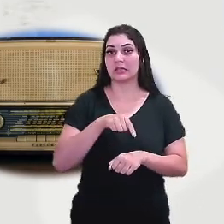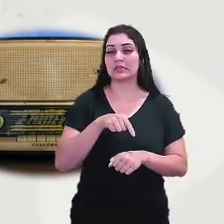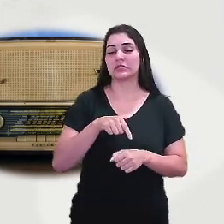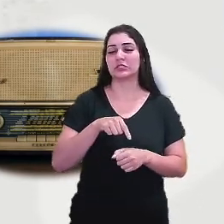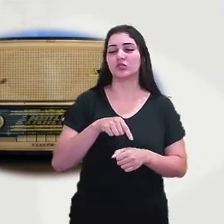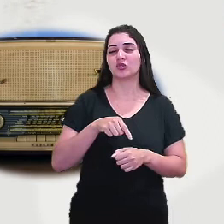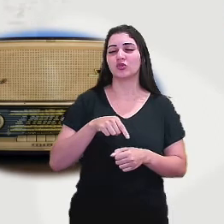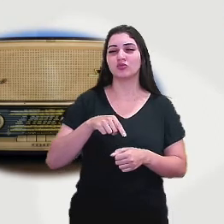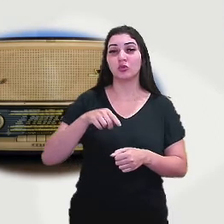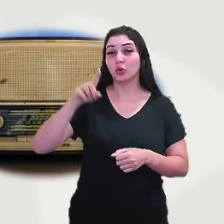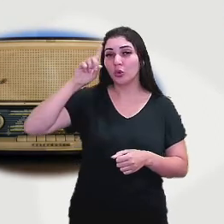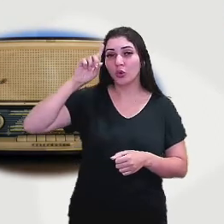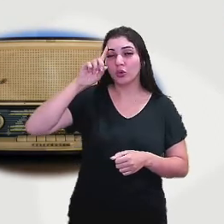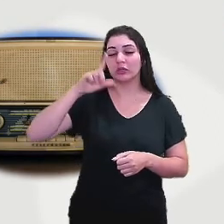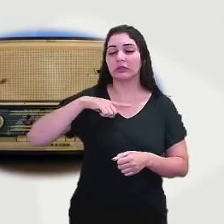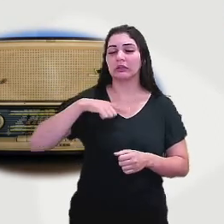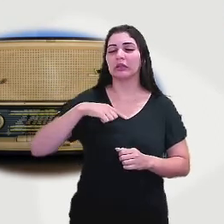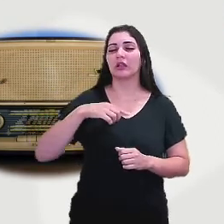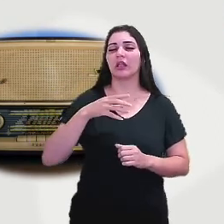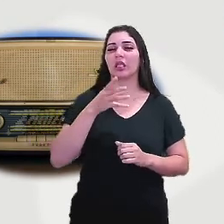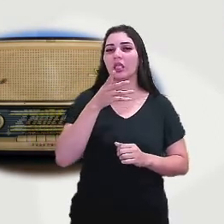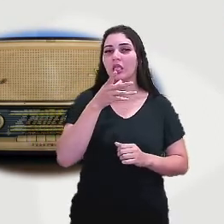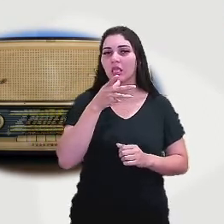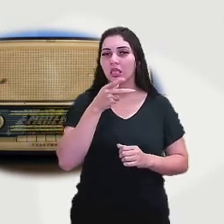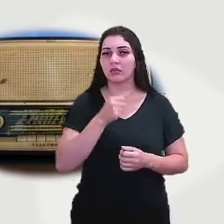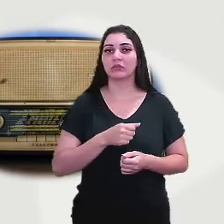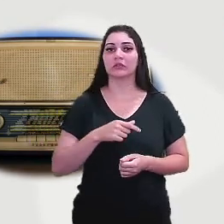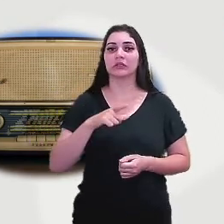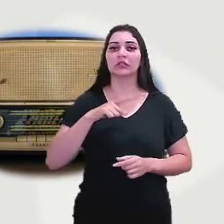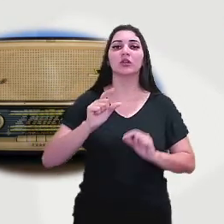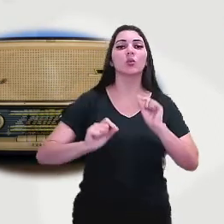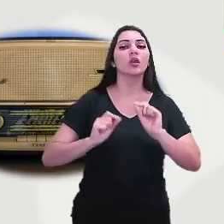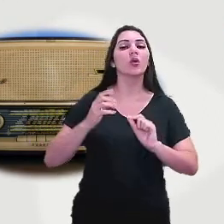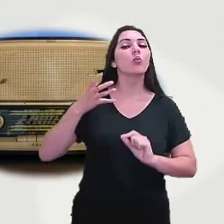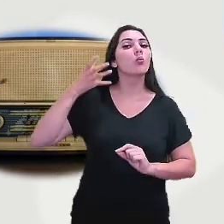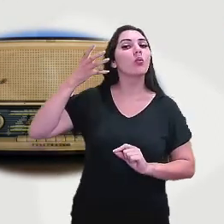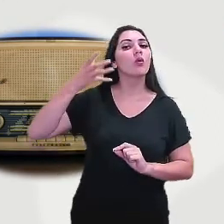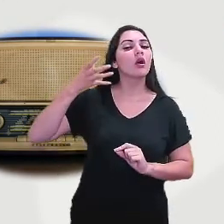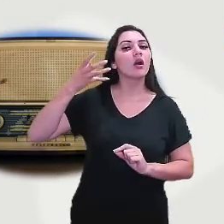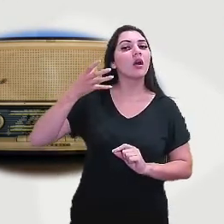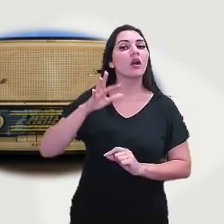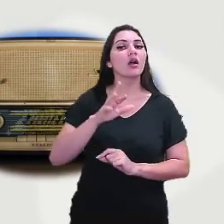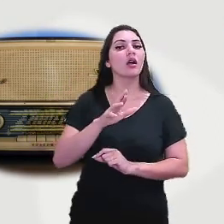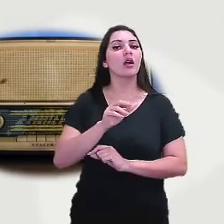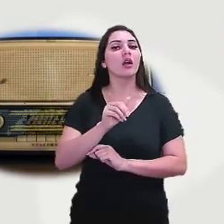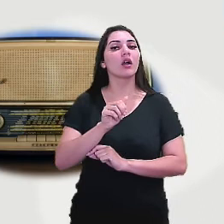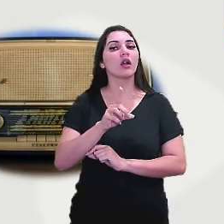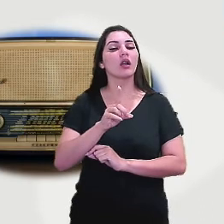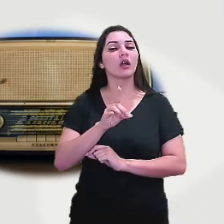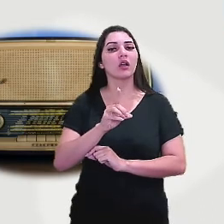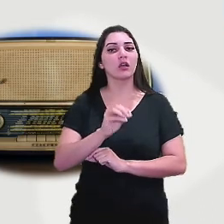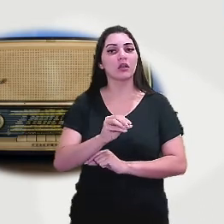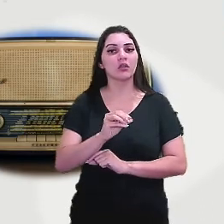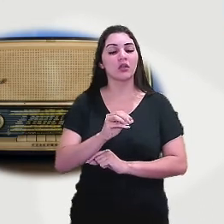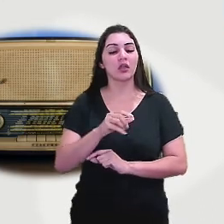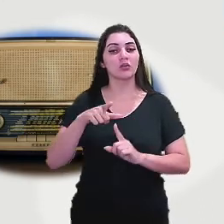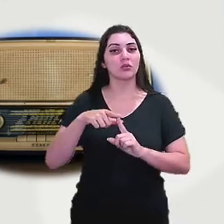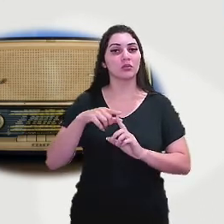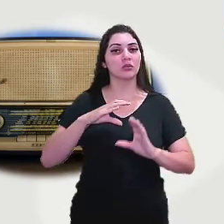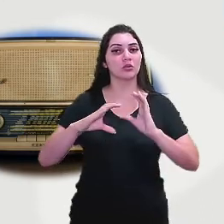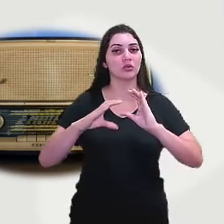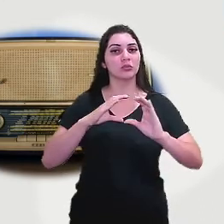diário, ele levava um tempo. Daí temos o quê? O rádio. É um meio de comunicação que